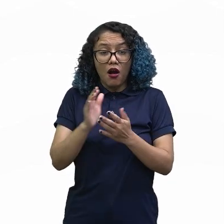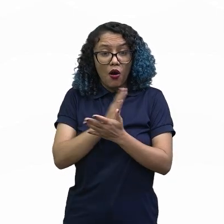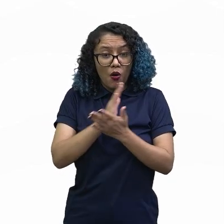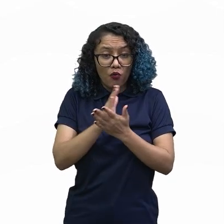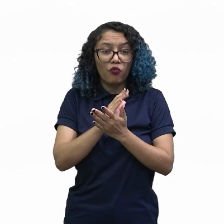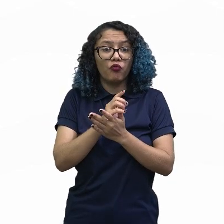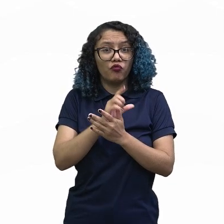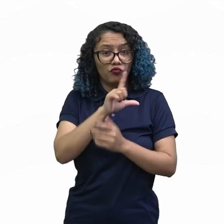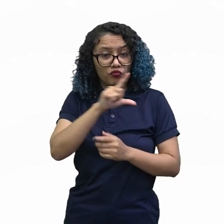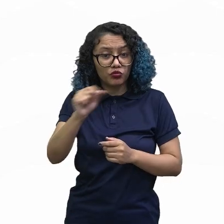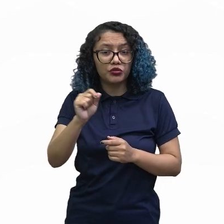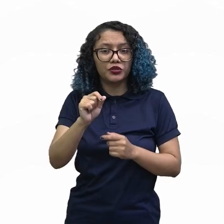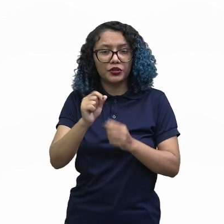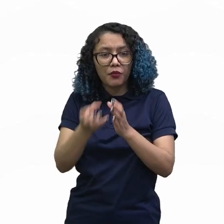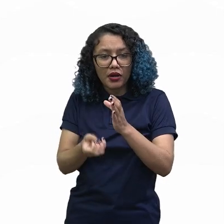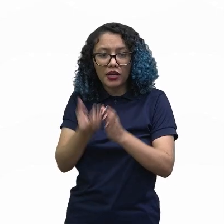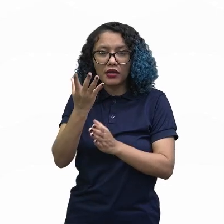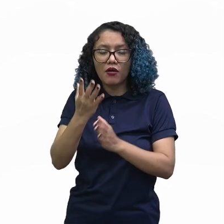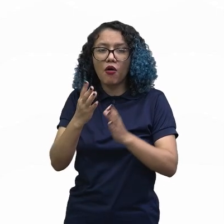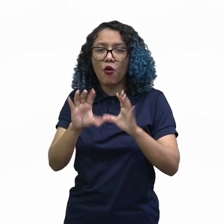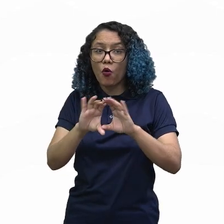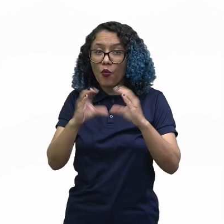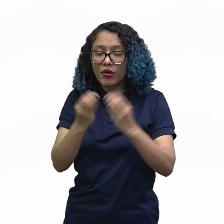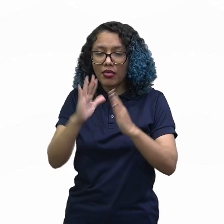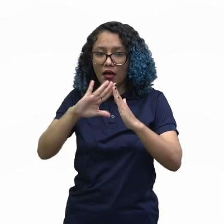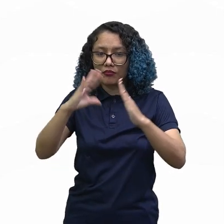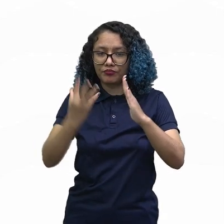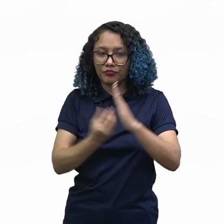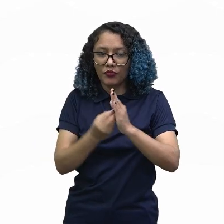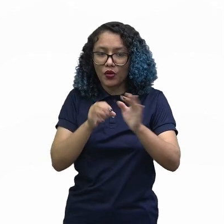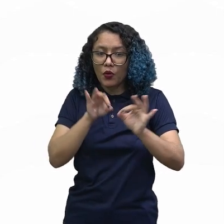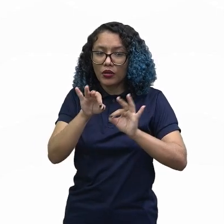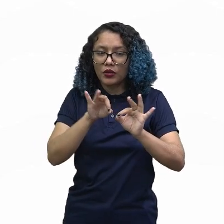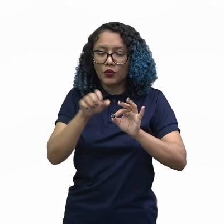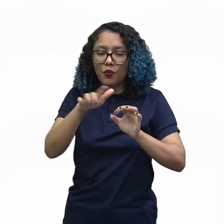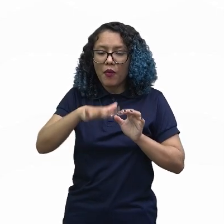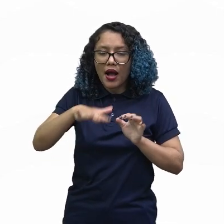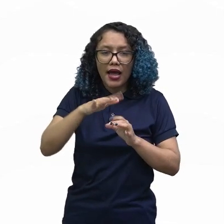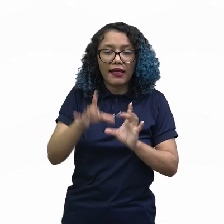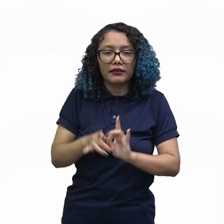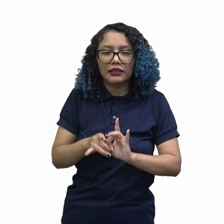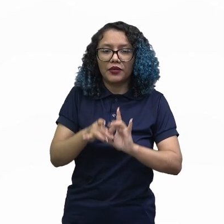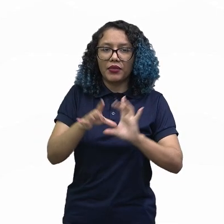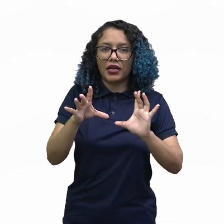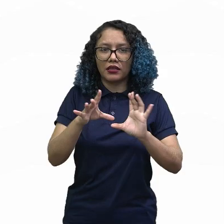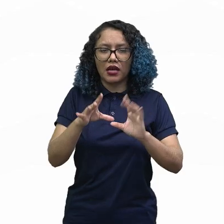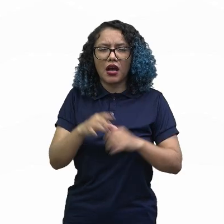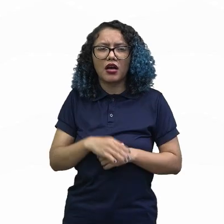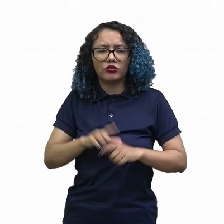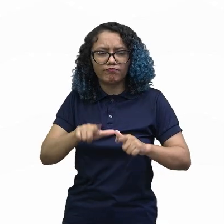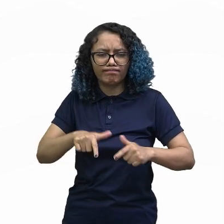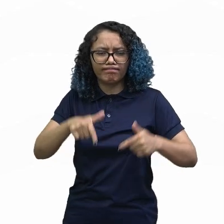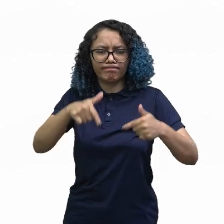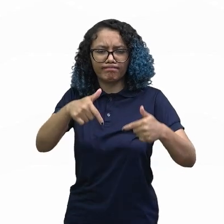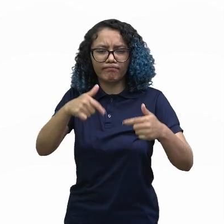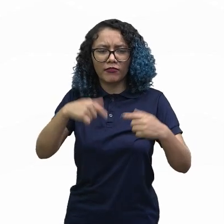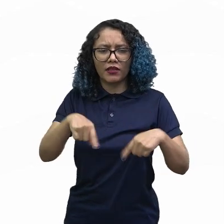formaram comunidades quilombolas organizadas como espaços de liberdade, resistência